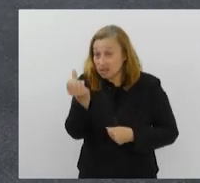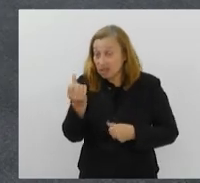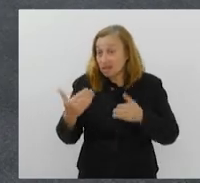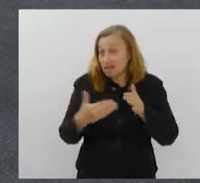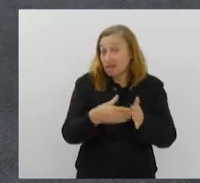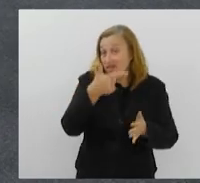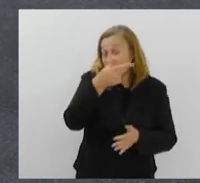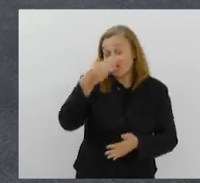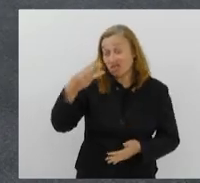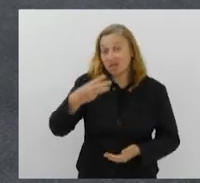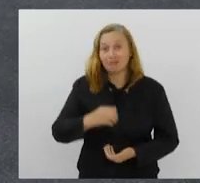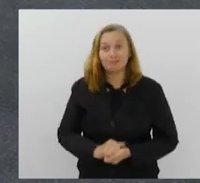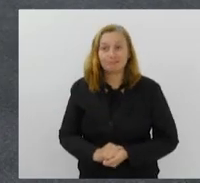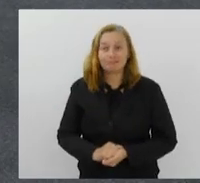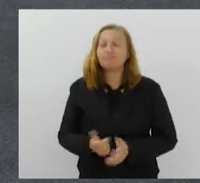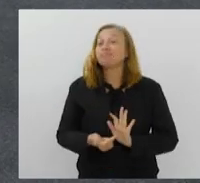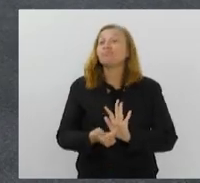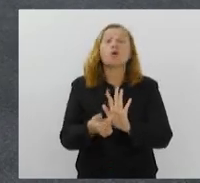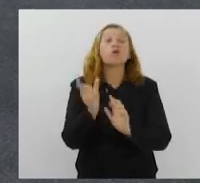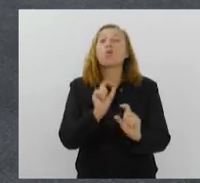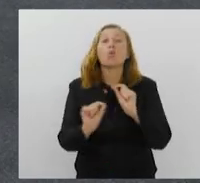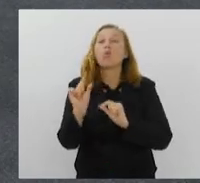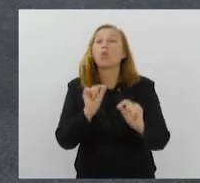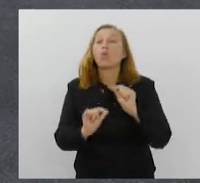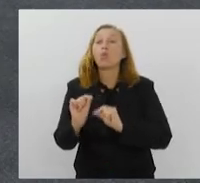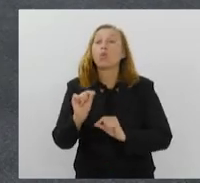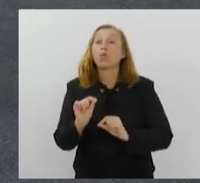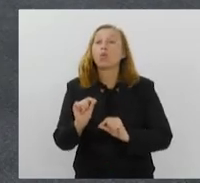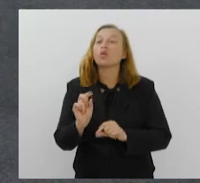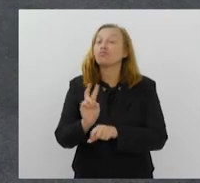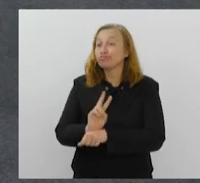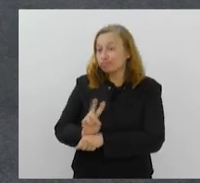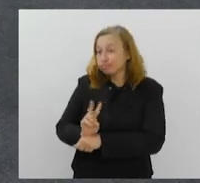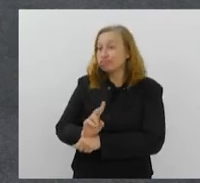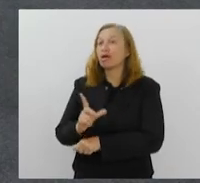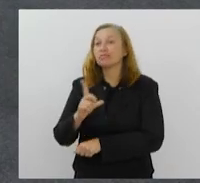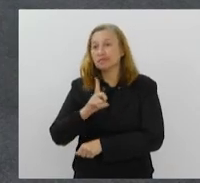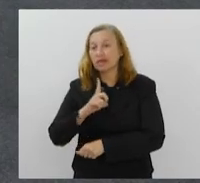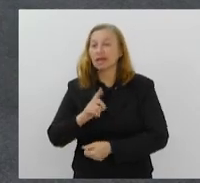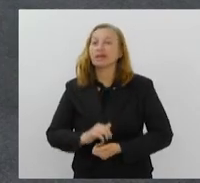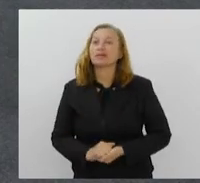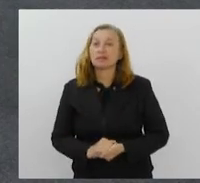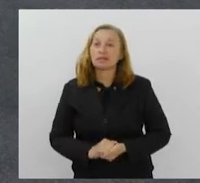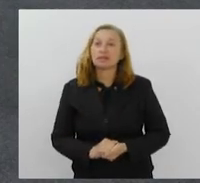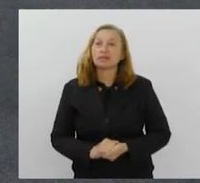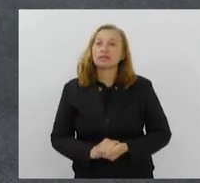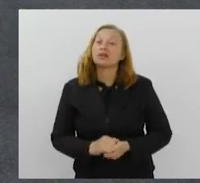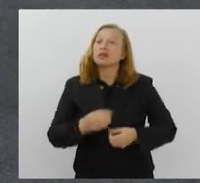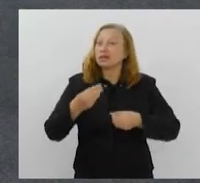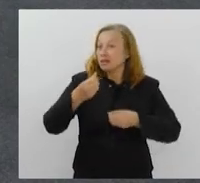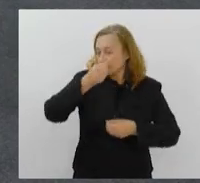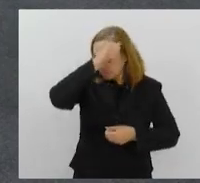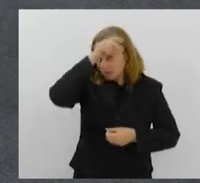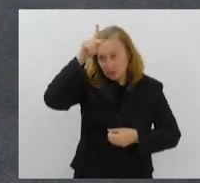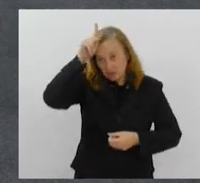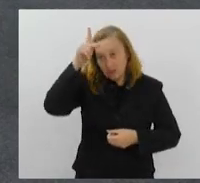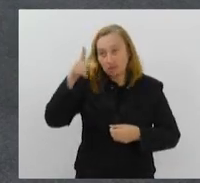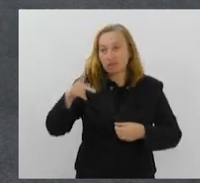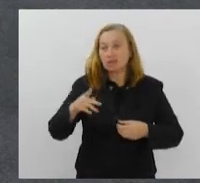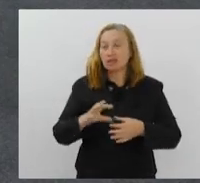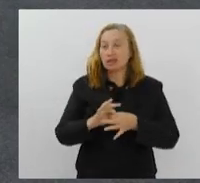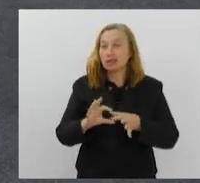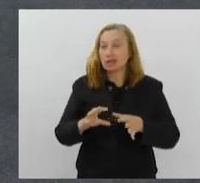a 23, que mostra que tem rastreabilidade, que mostra que o município tem que abrir para essas